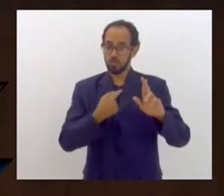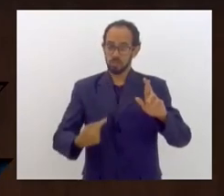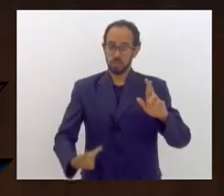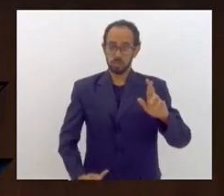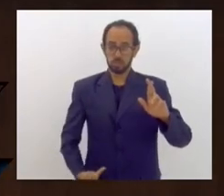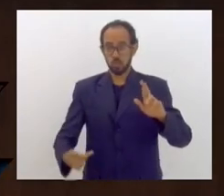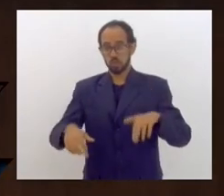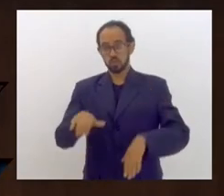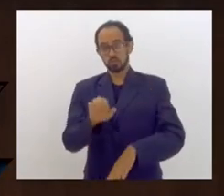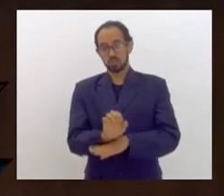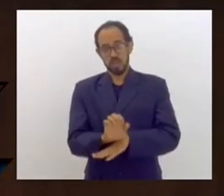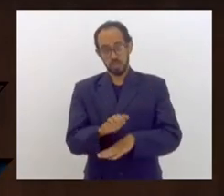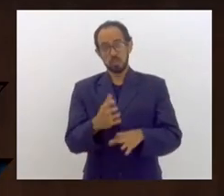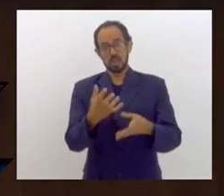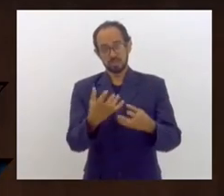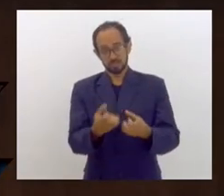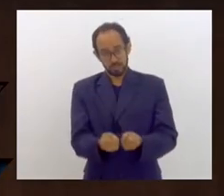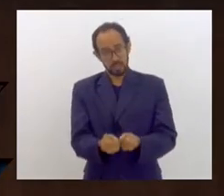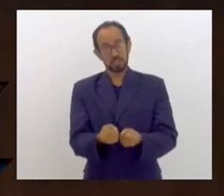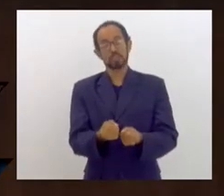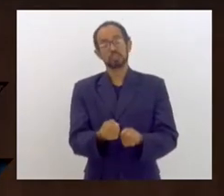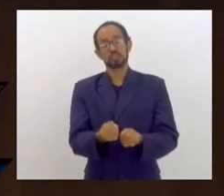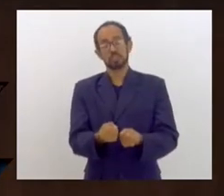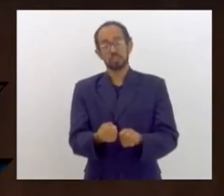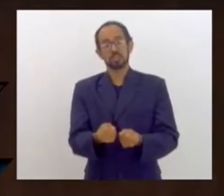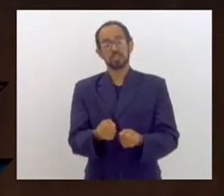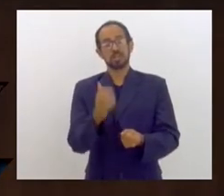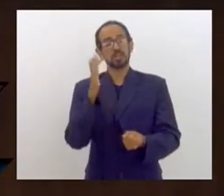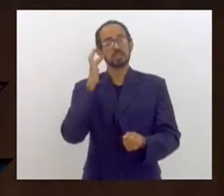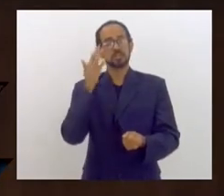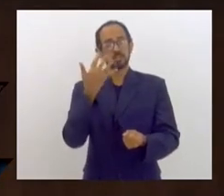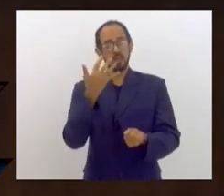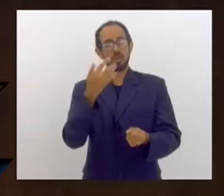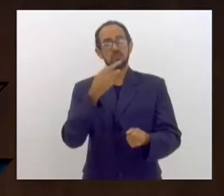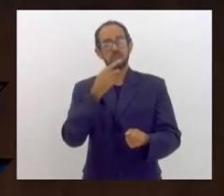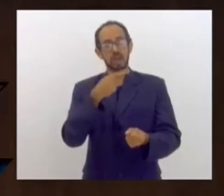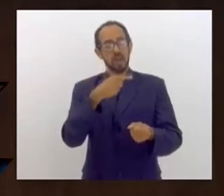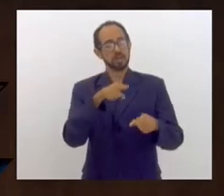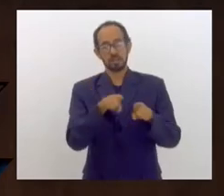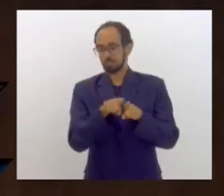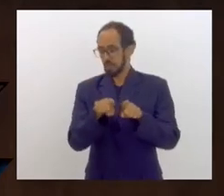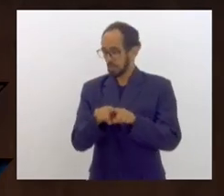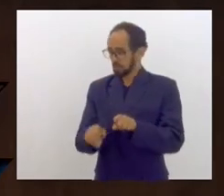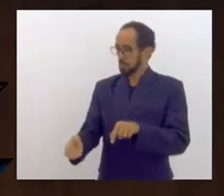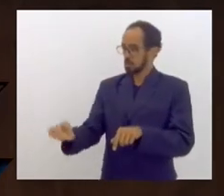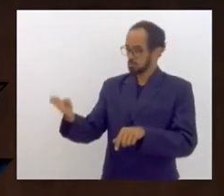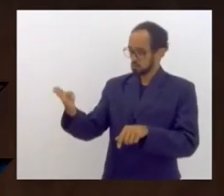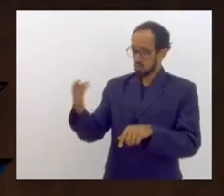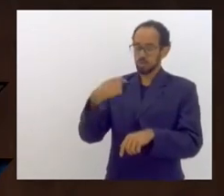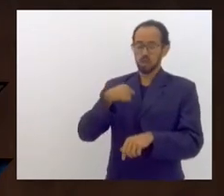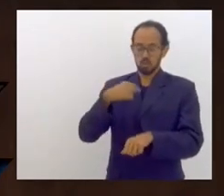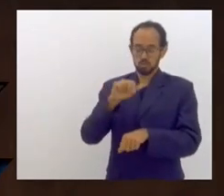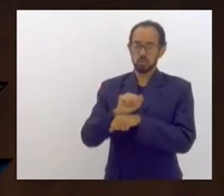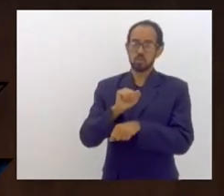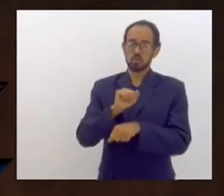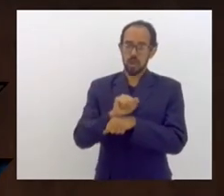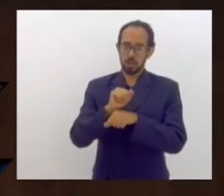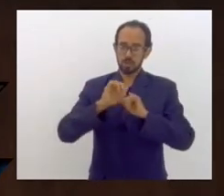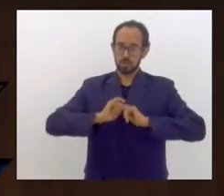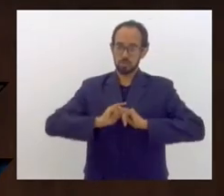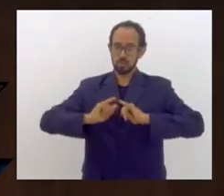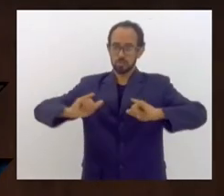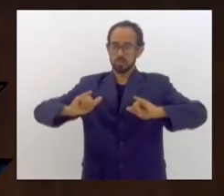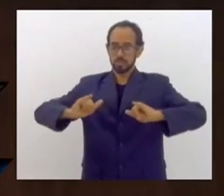Estado acolha essa decisão e dizer a Vossa Excelência que estou aguardando aqui a